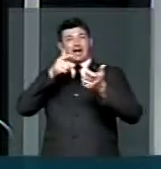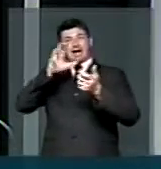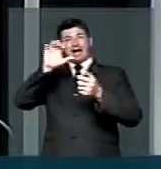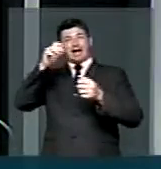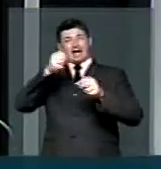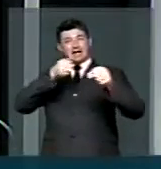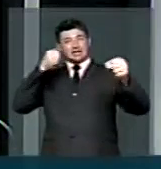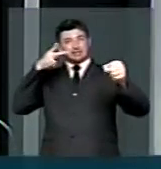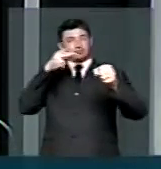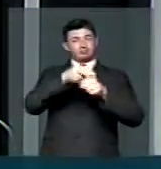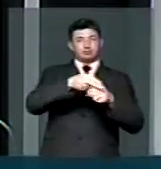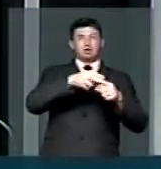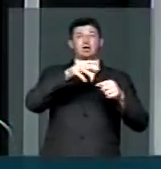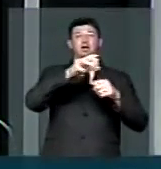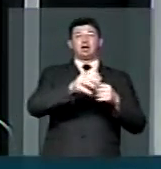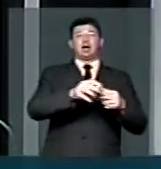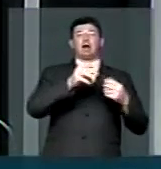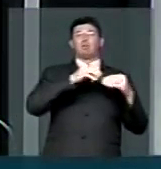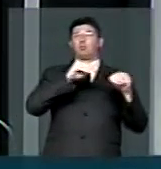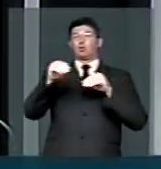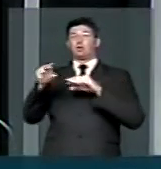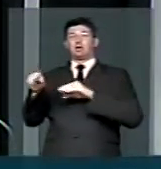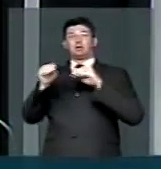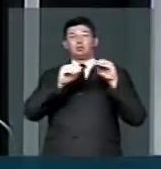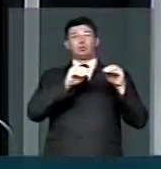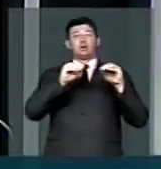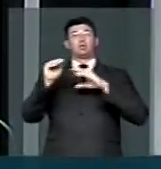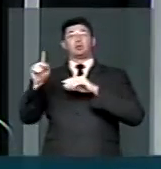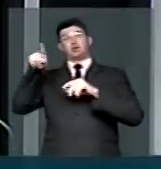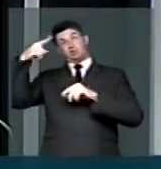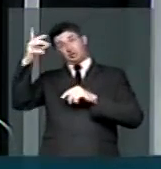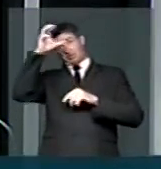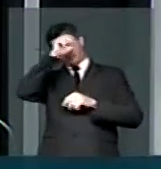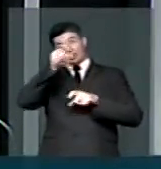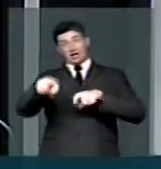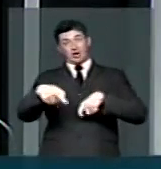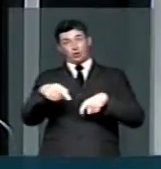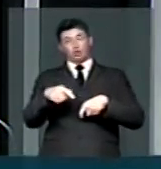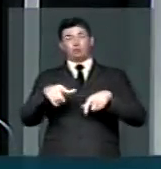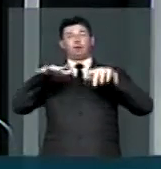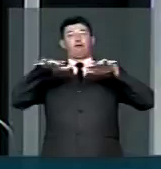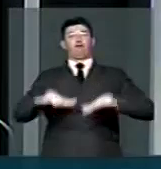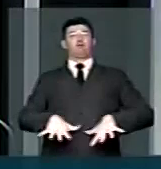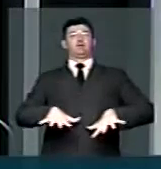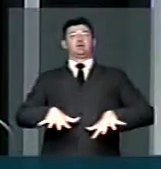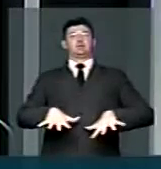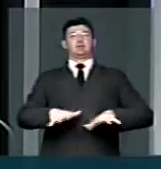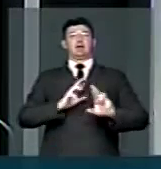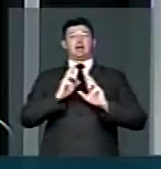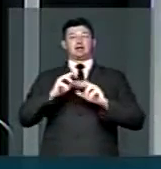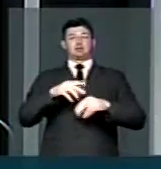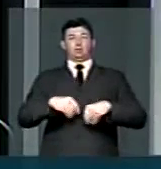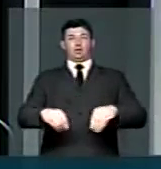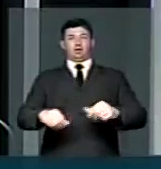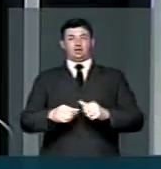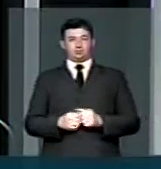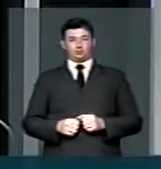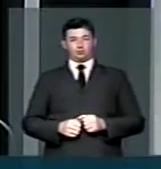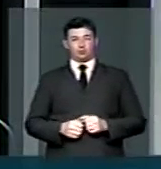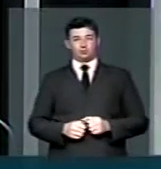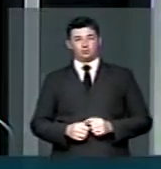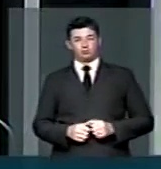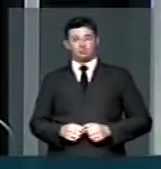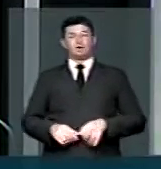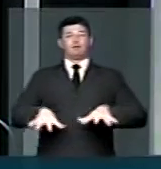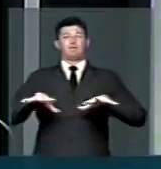constante trânsito, para o homem que, devido às novas técnicas agrícolas, estabelecia outra relação com a terra, fixando-se a